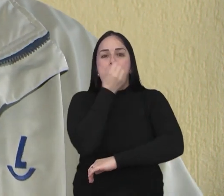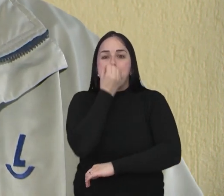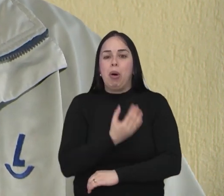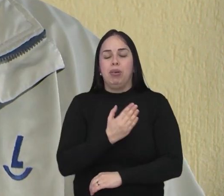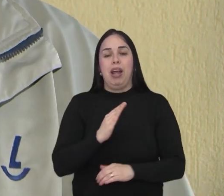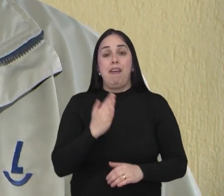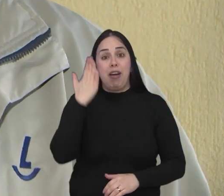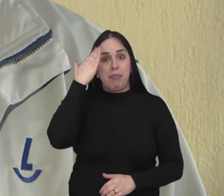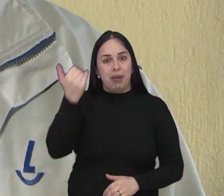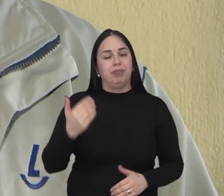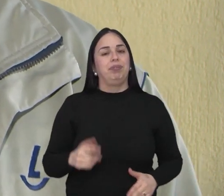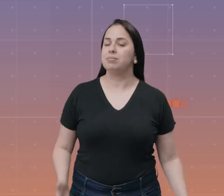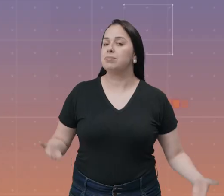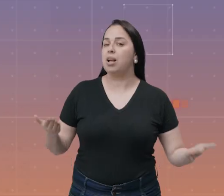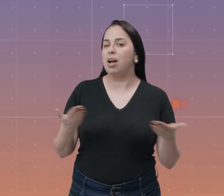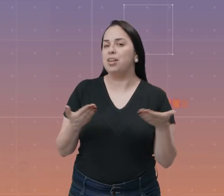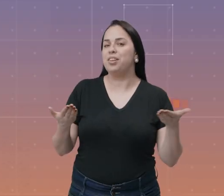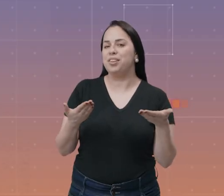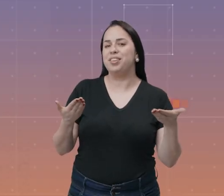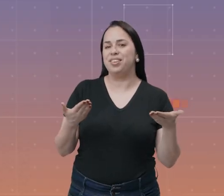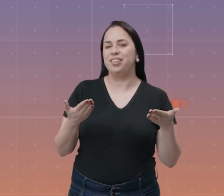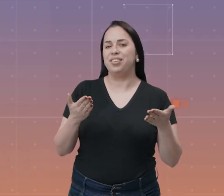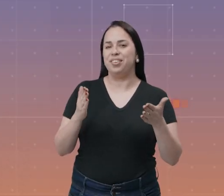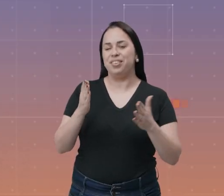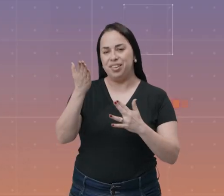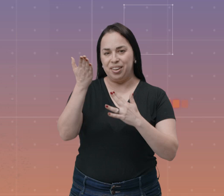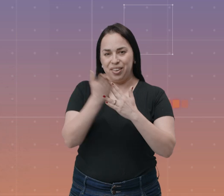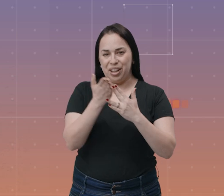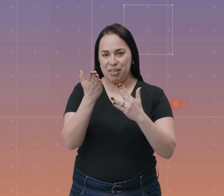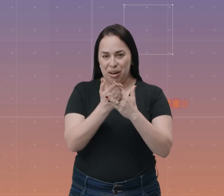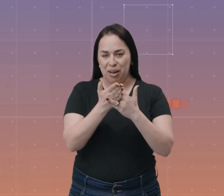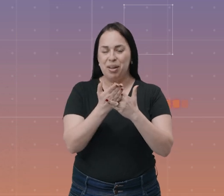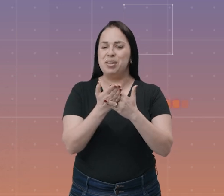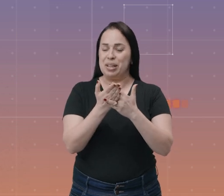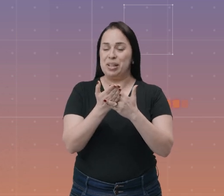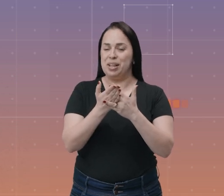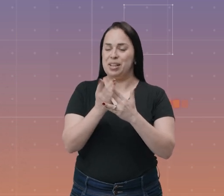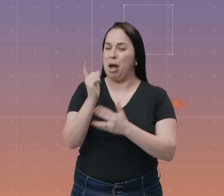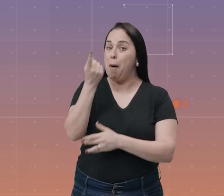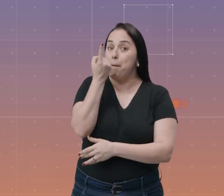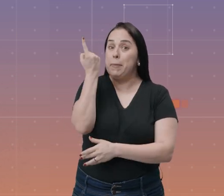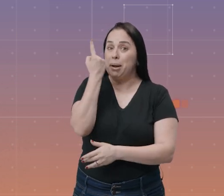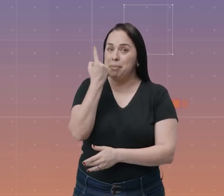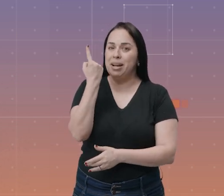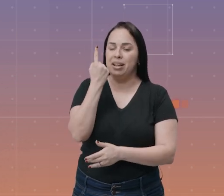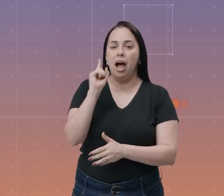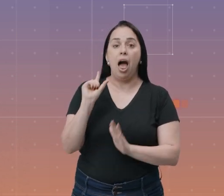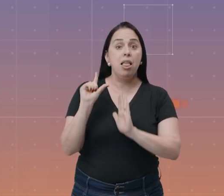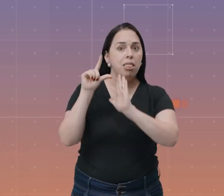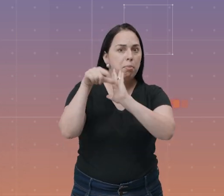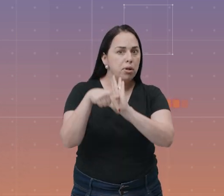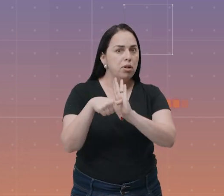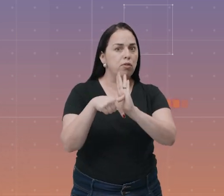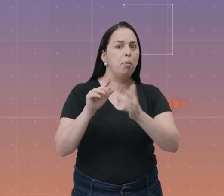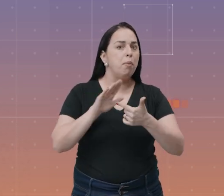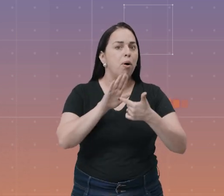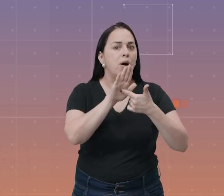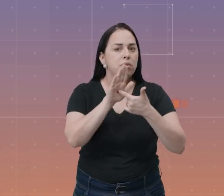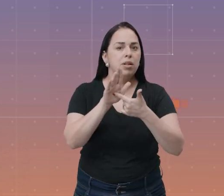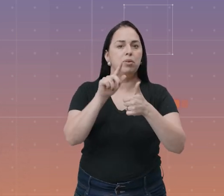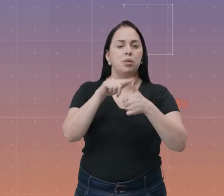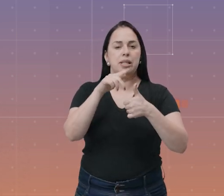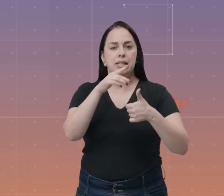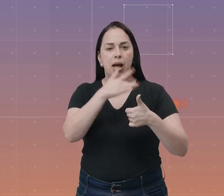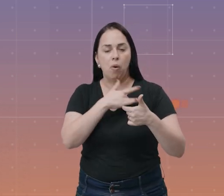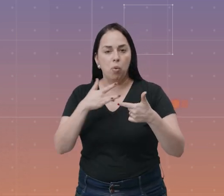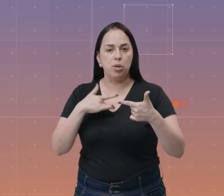falando, né, fica bem melhor aí. Agora nós vamos para o nosso primeiro intervalo dessa retrospectiva. No próximo bloco, vamos falar